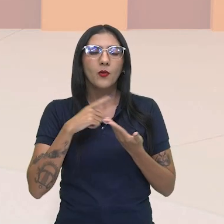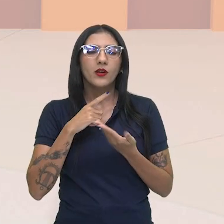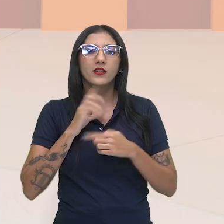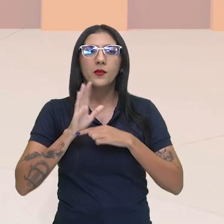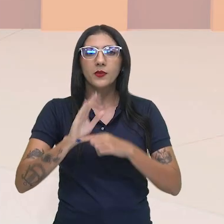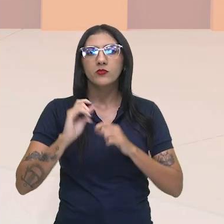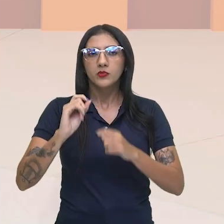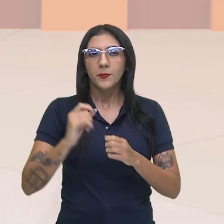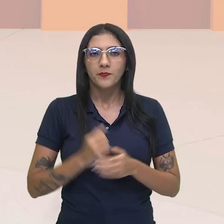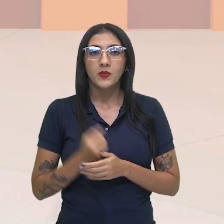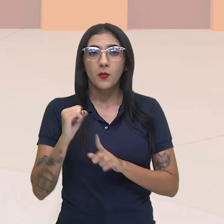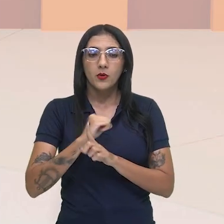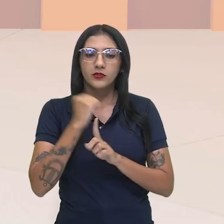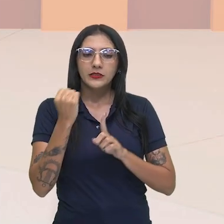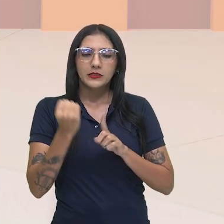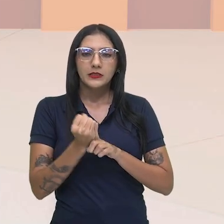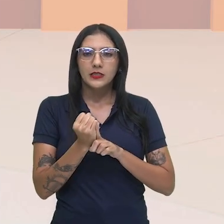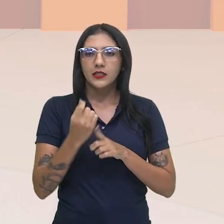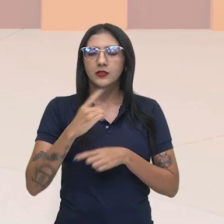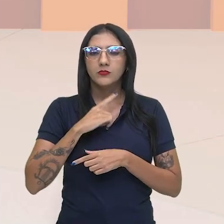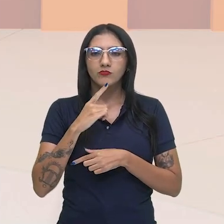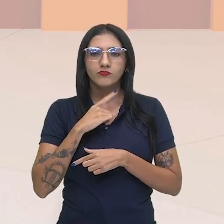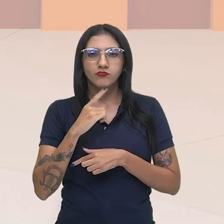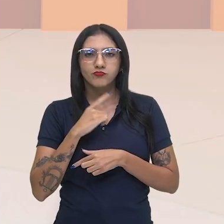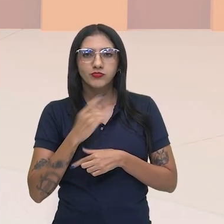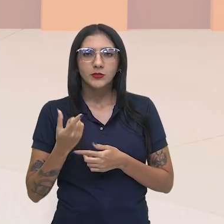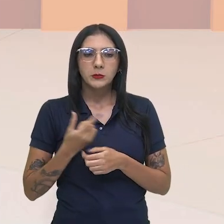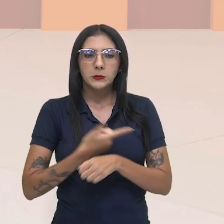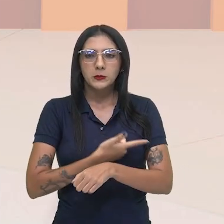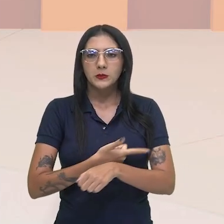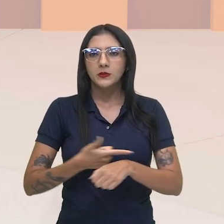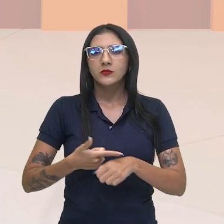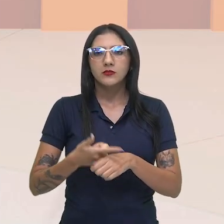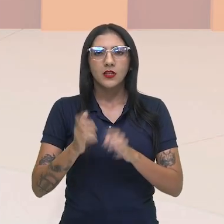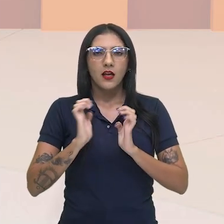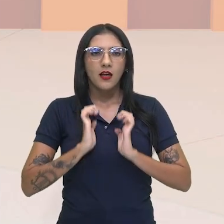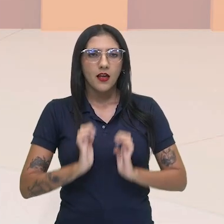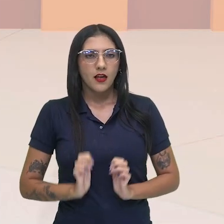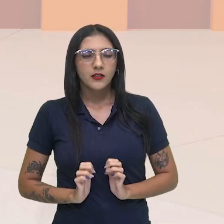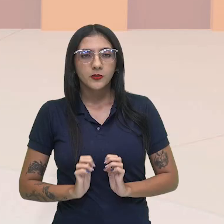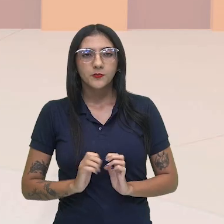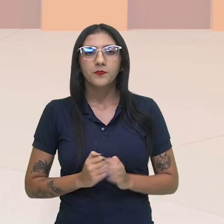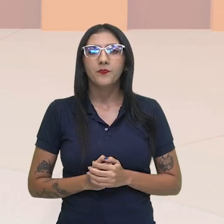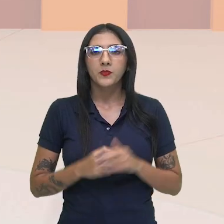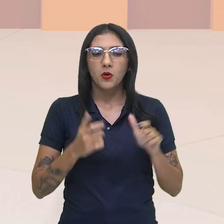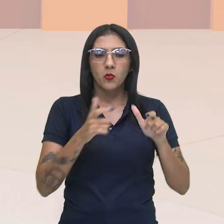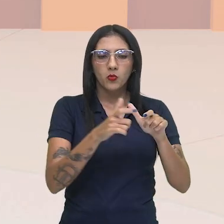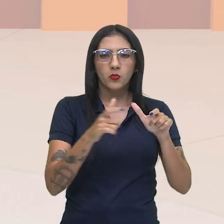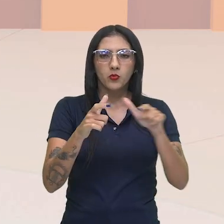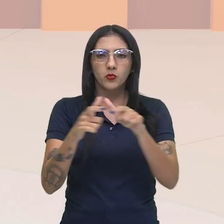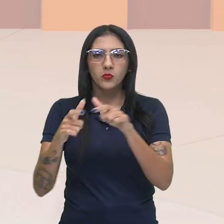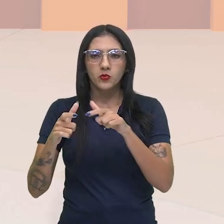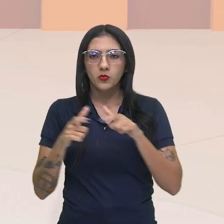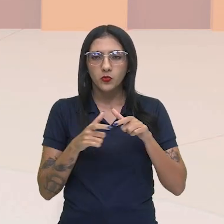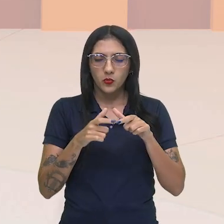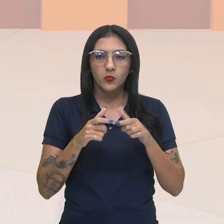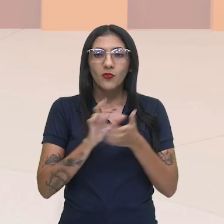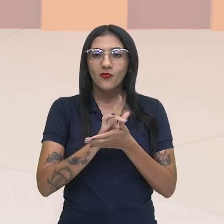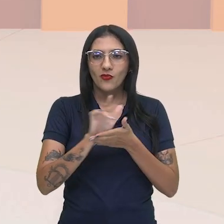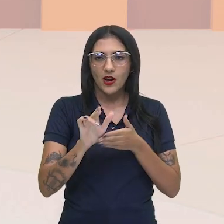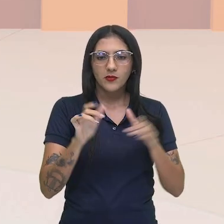sociedade disciplinar, ou seja, uma rede de poderes pequenos exercidos